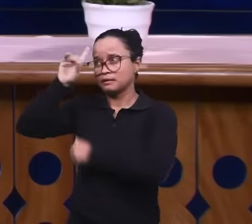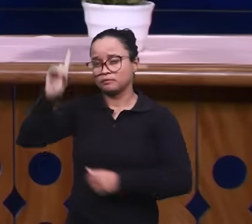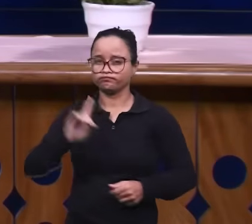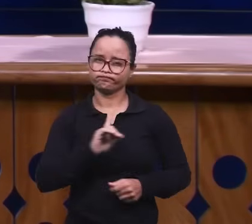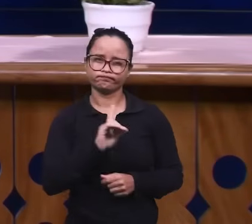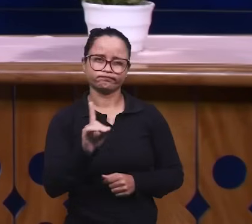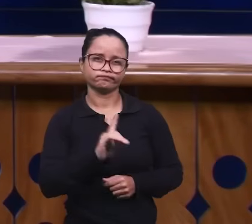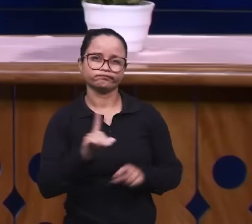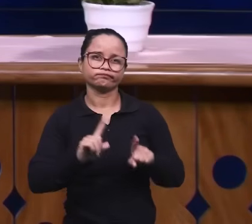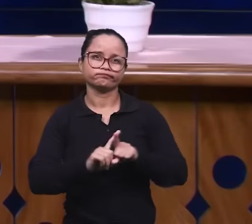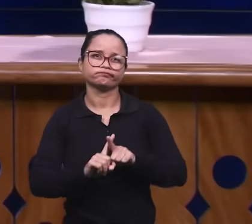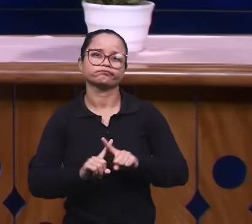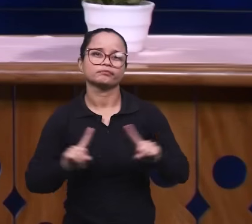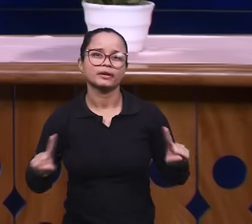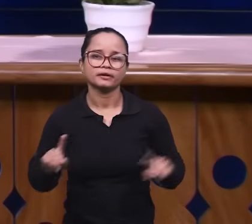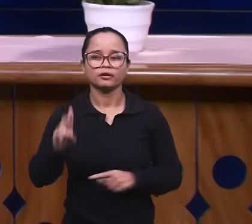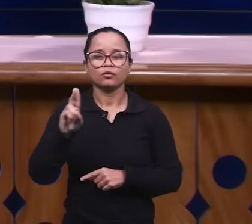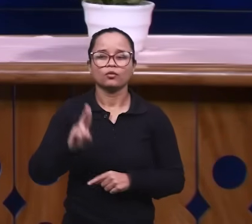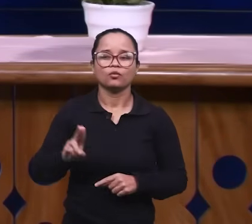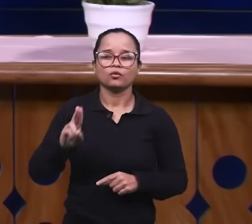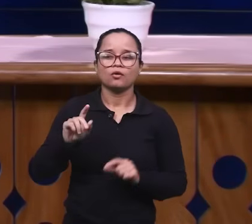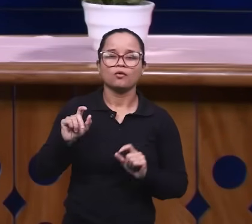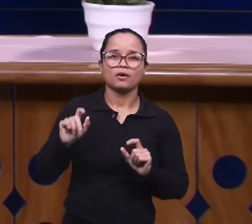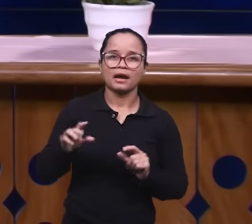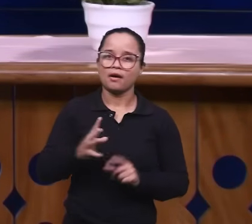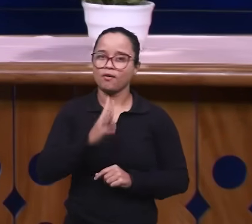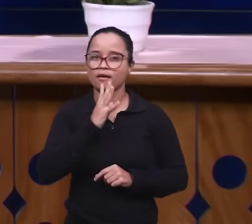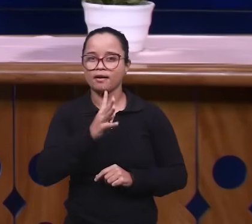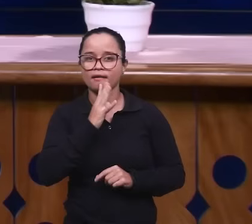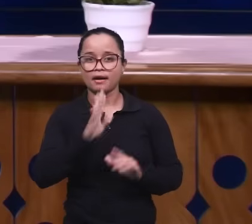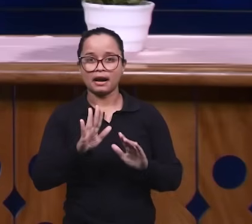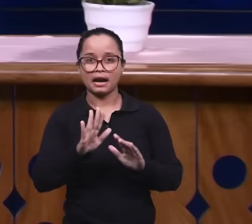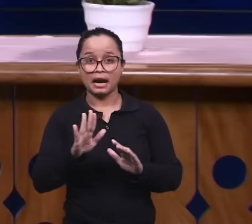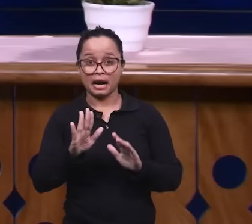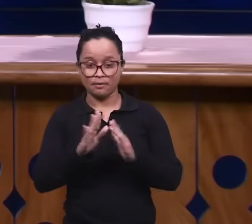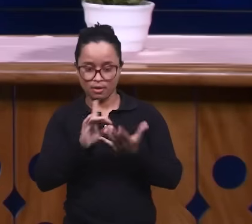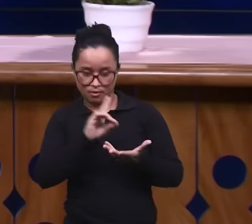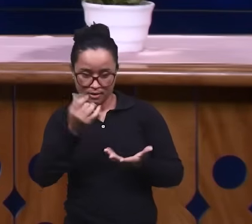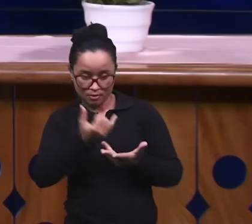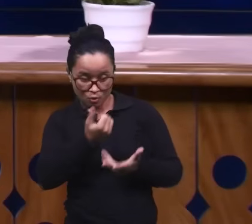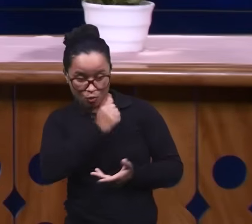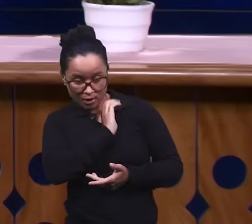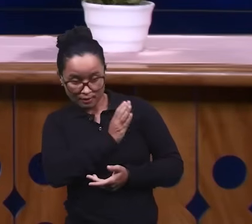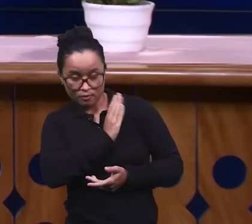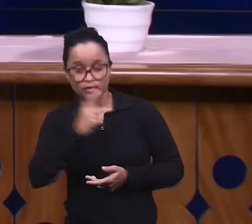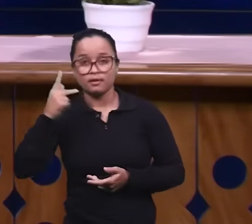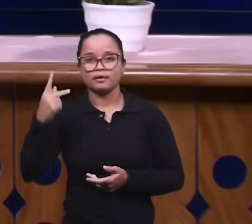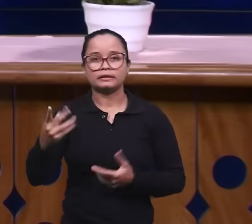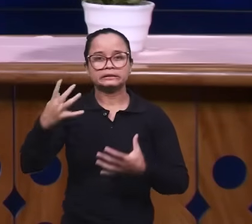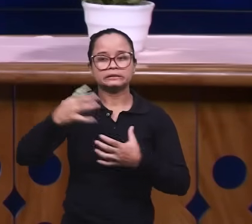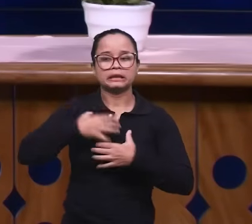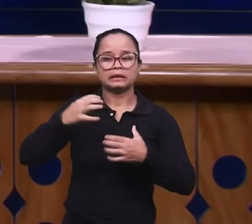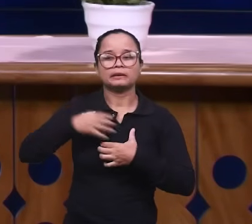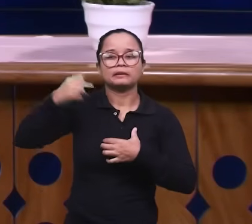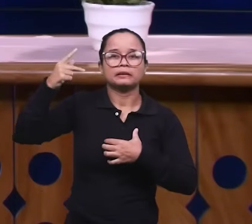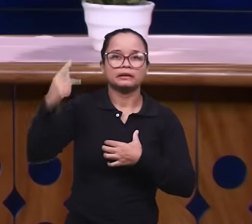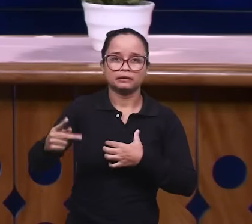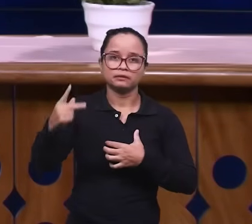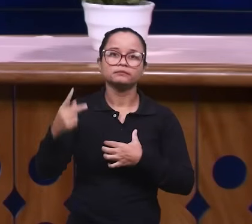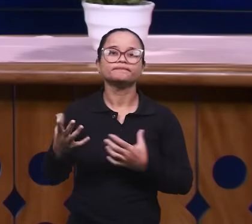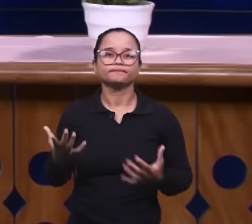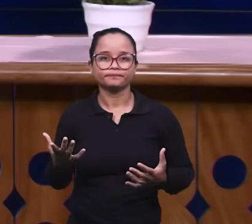Deus. Mas ele usou daquilo que ele conhecia, da palavra que estava no seu coração, da sua maneira, da sua